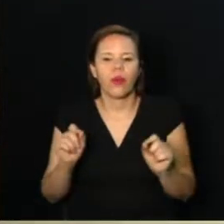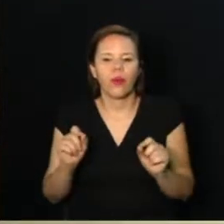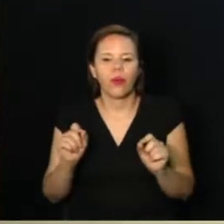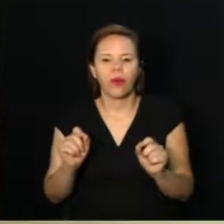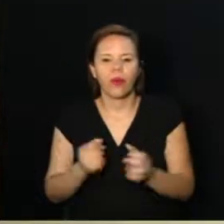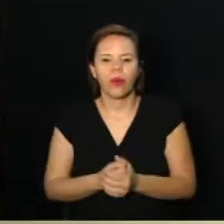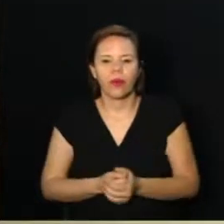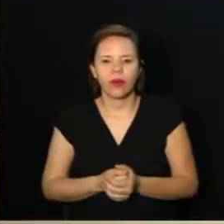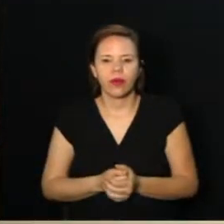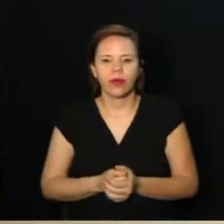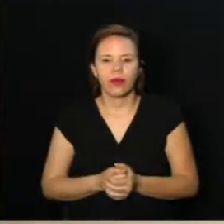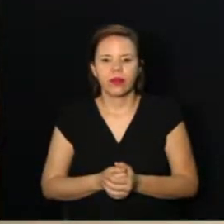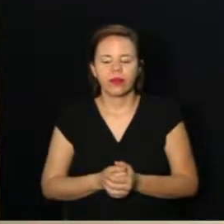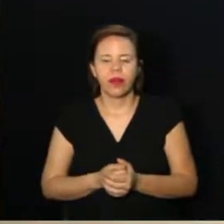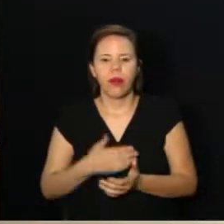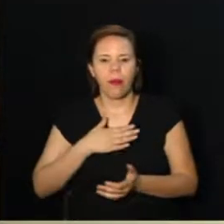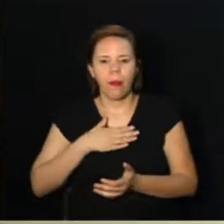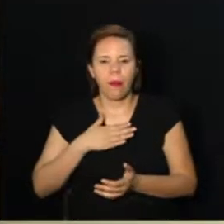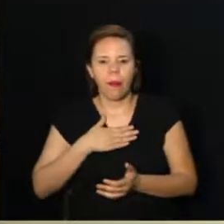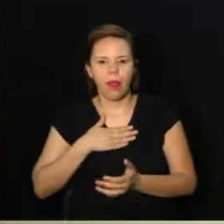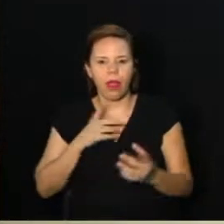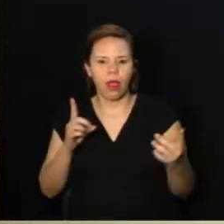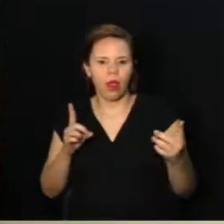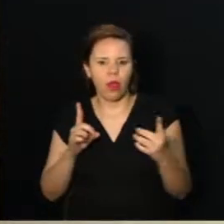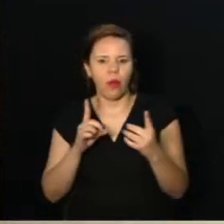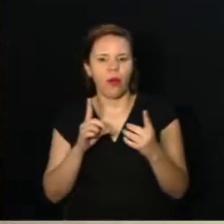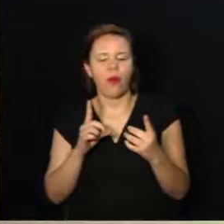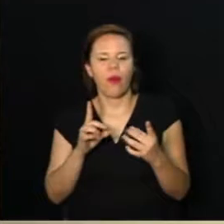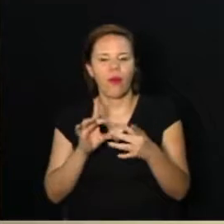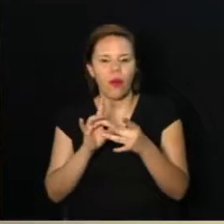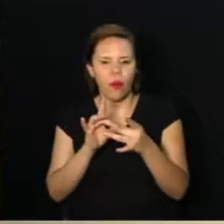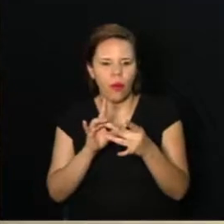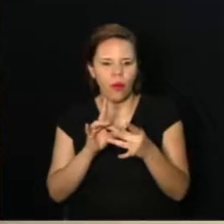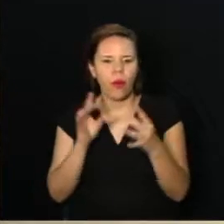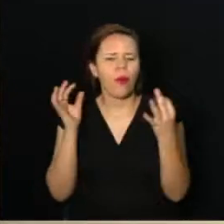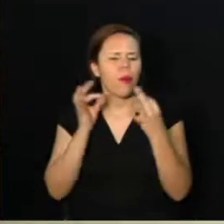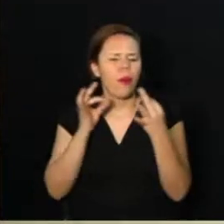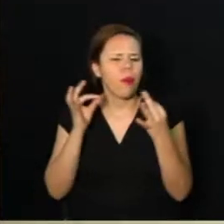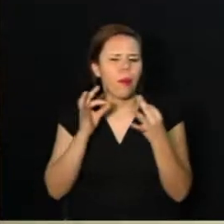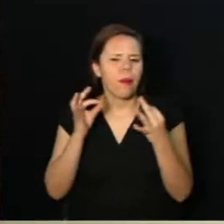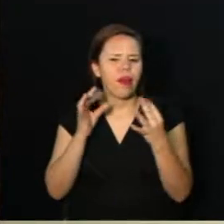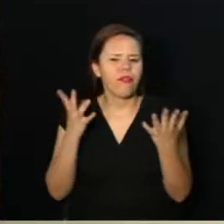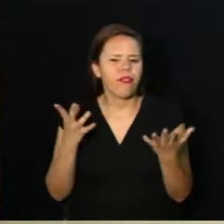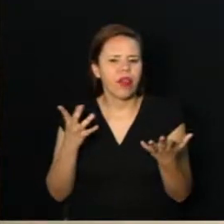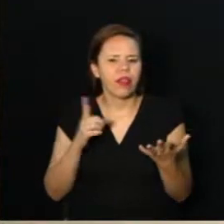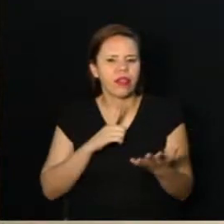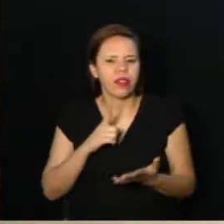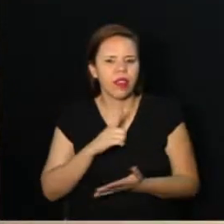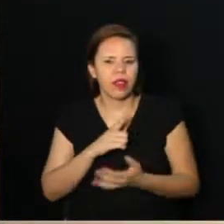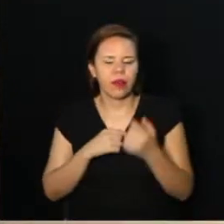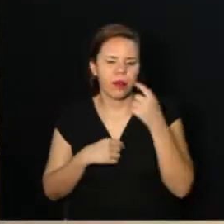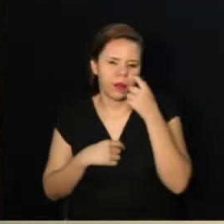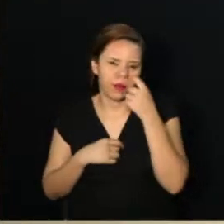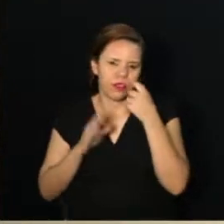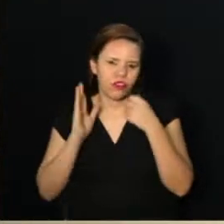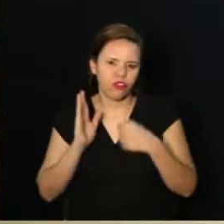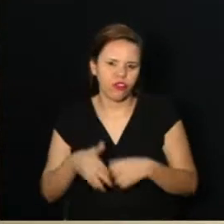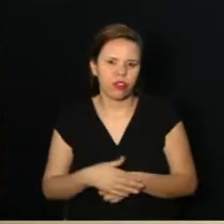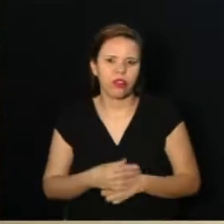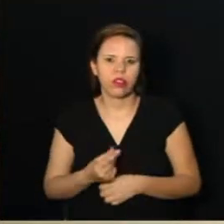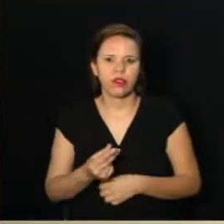é o meu casamento perfeito. Eu tenho um que já